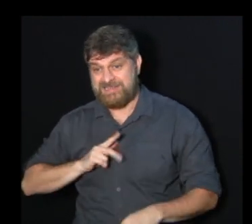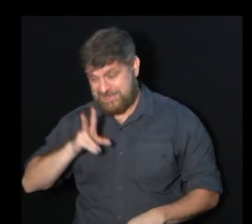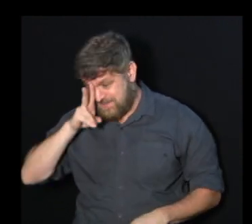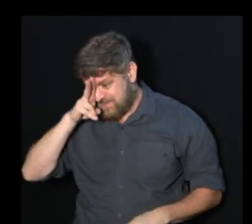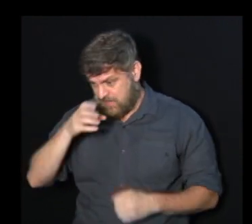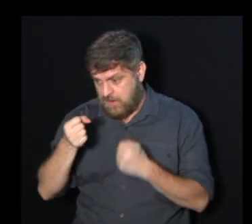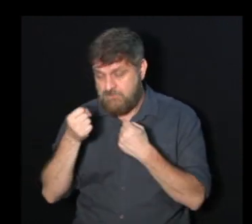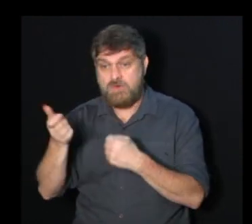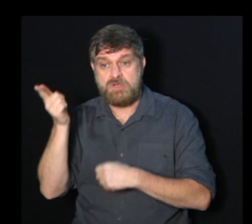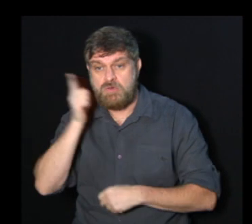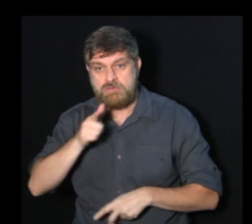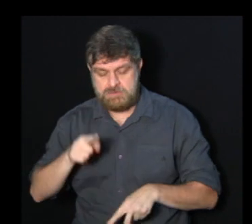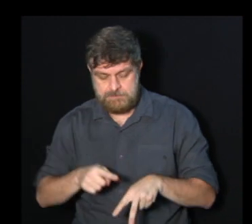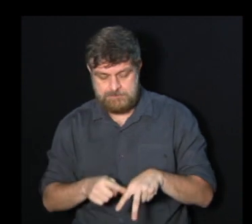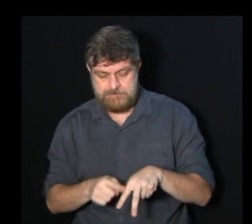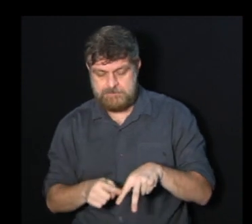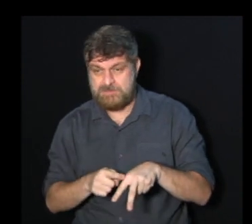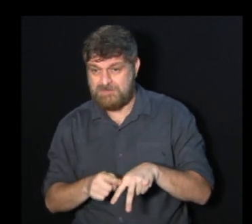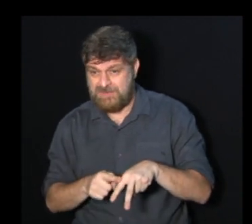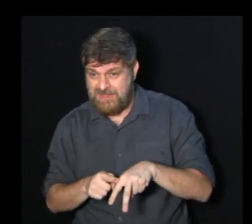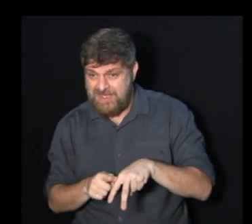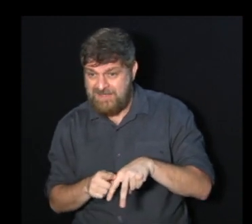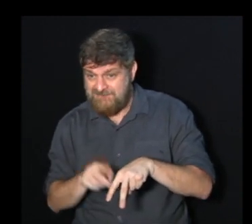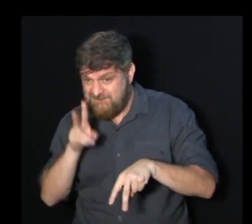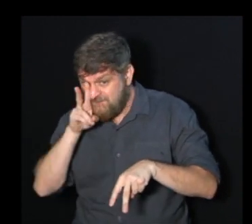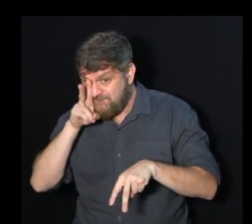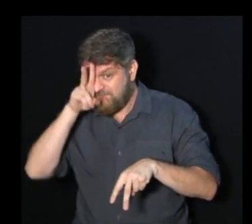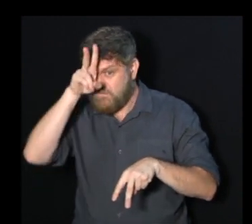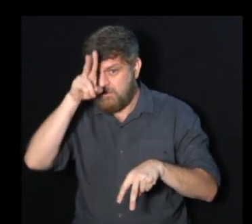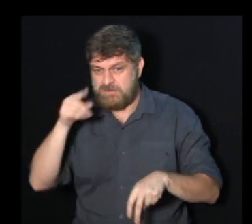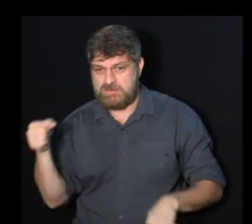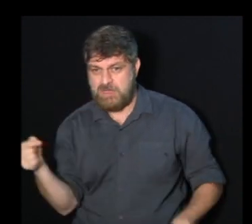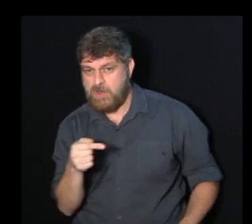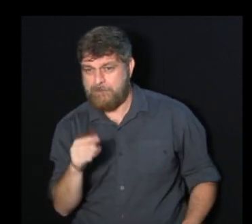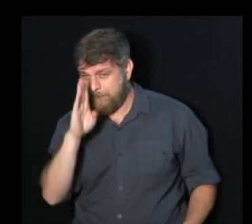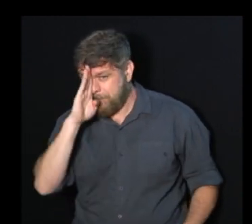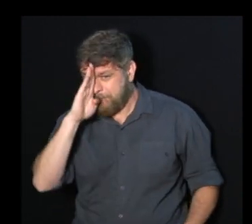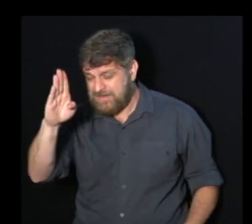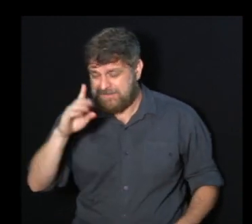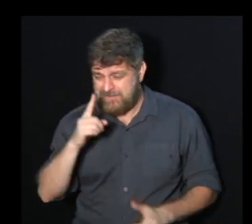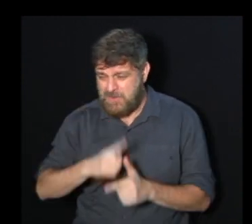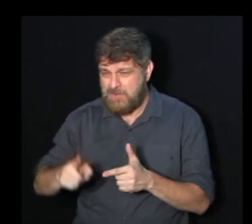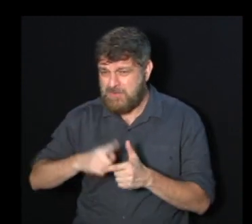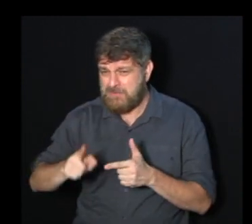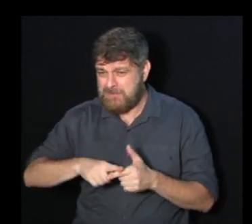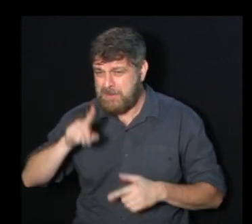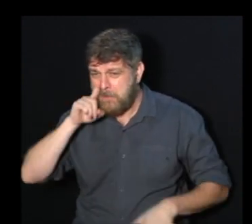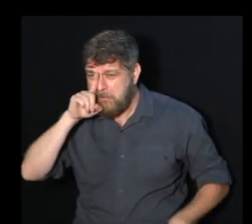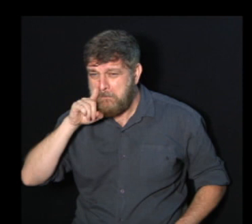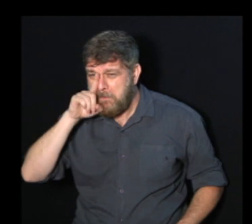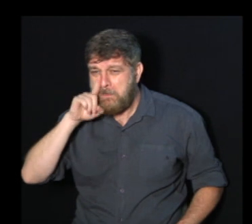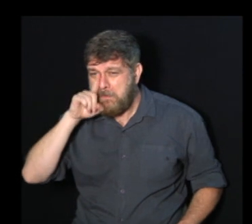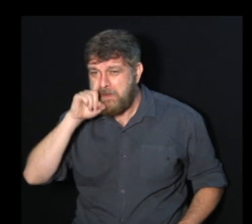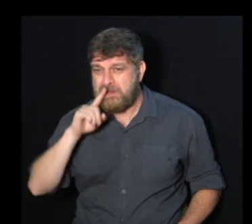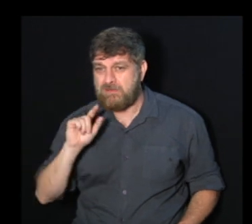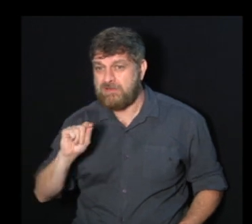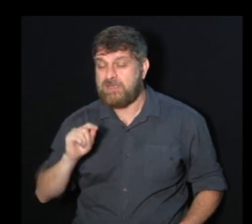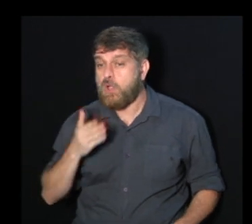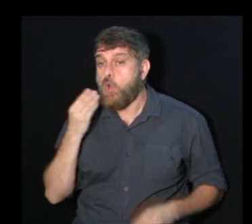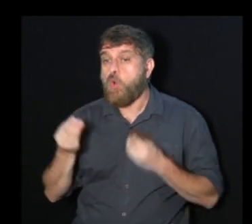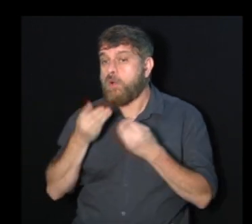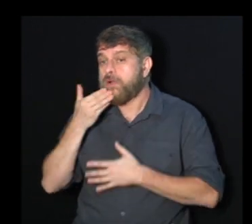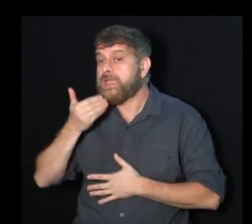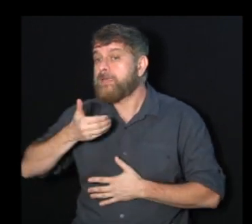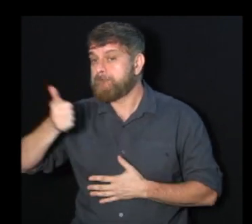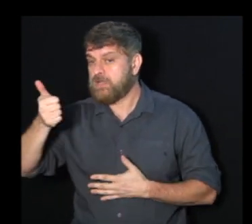força do quadríceps. Tem estudos que mostram que o principal fator de risco, o principal melhora para o fator de risco